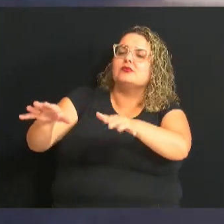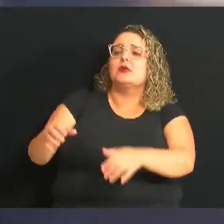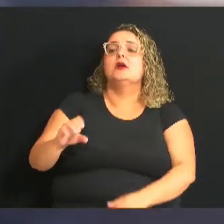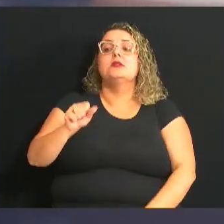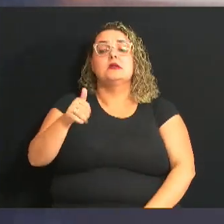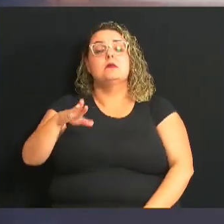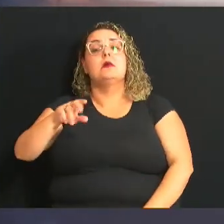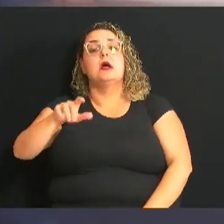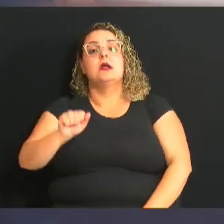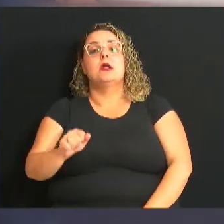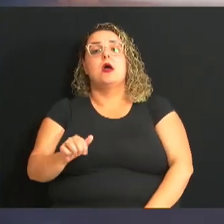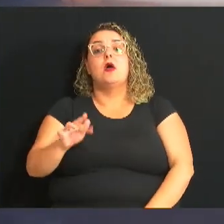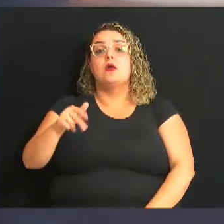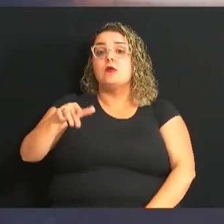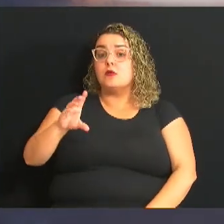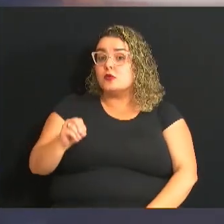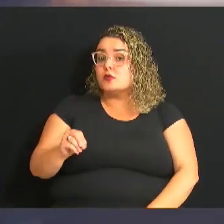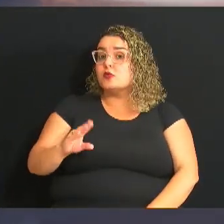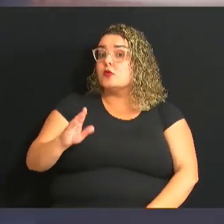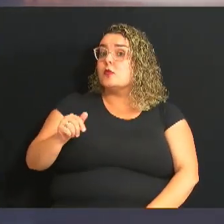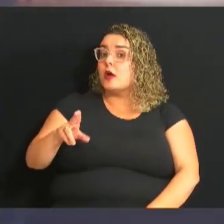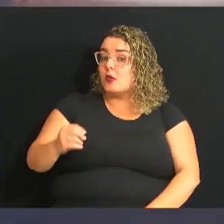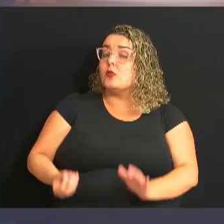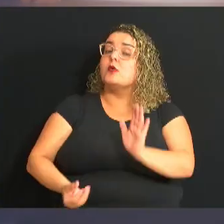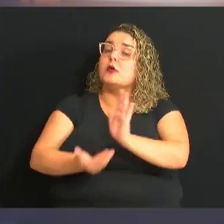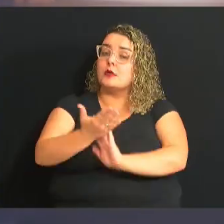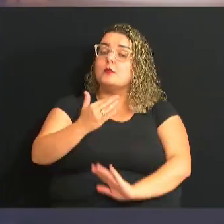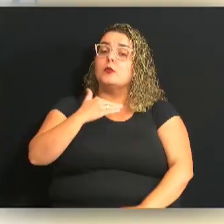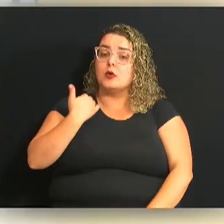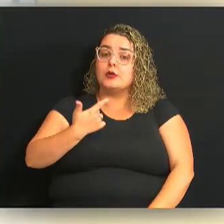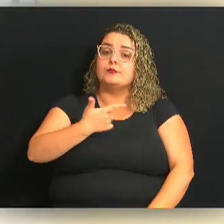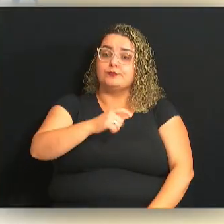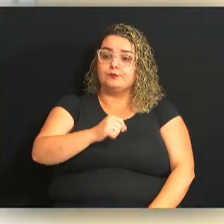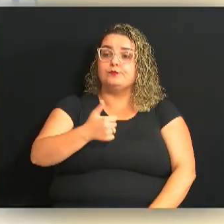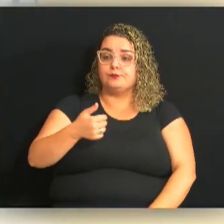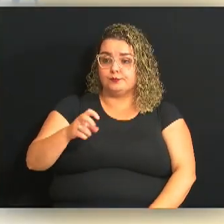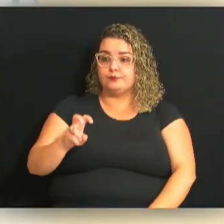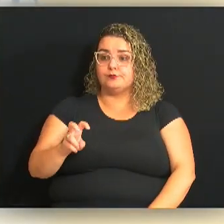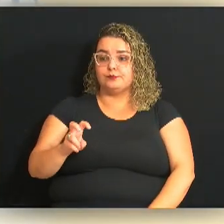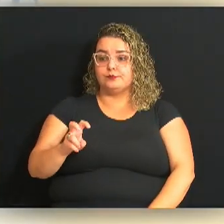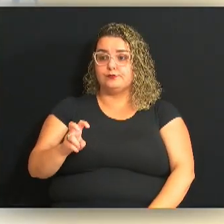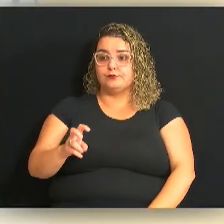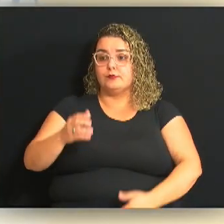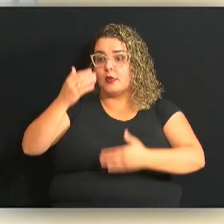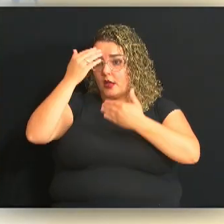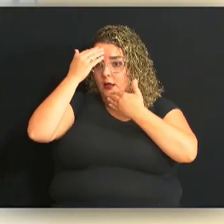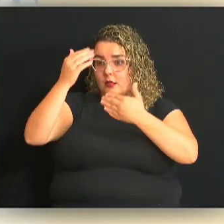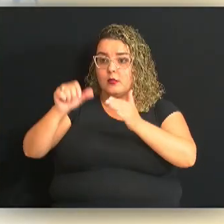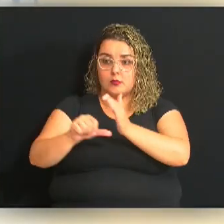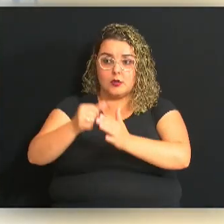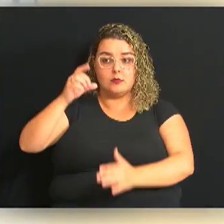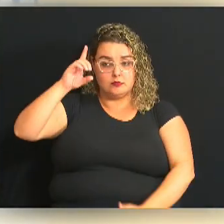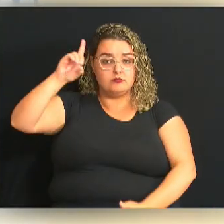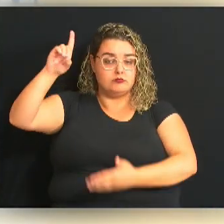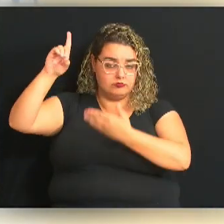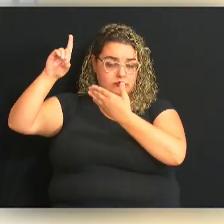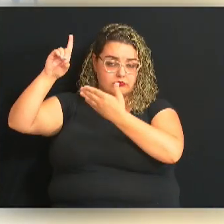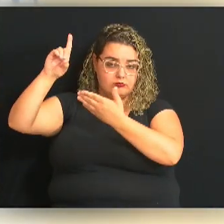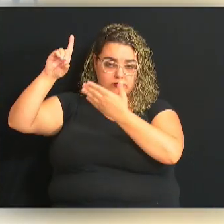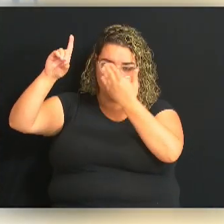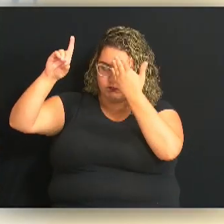Fundo do Baú, do qual foi fundador. Faleceu em 2015. Agradeço primeiramente a Deus por